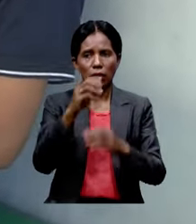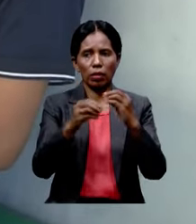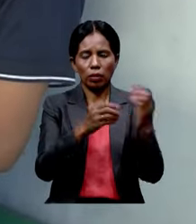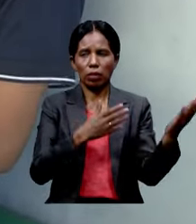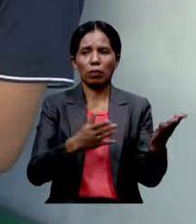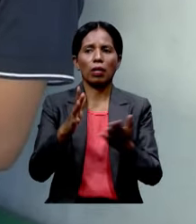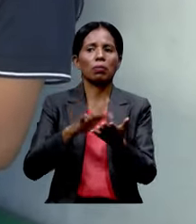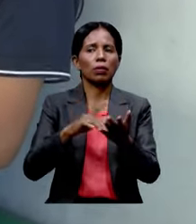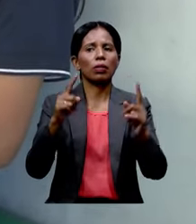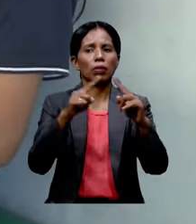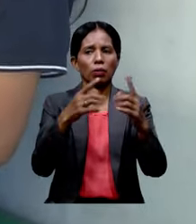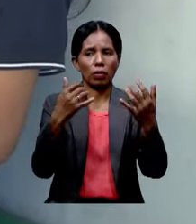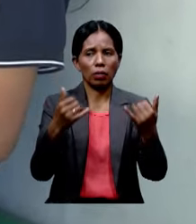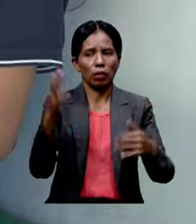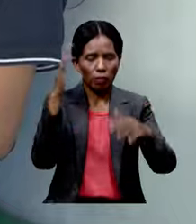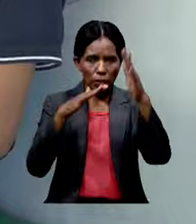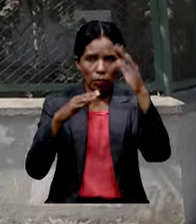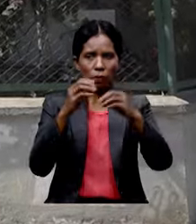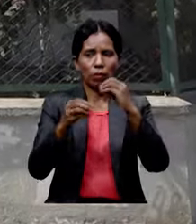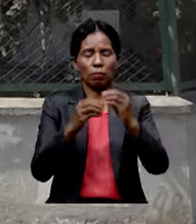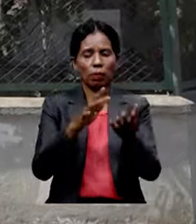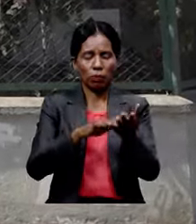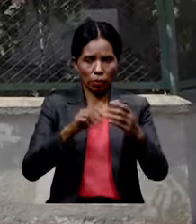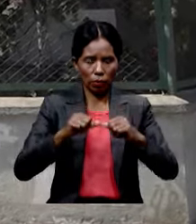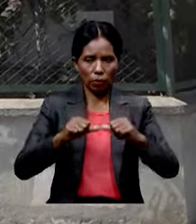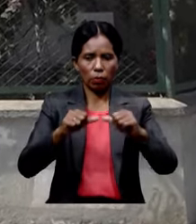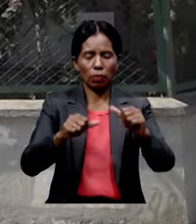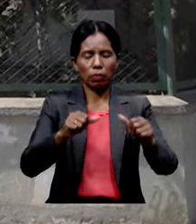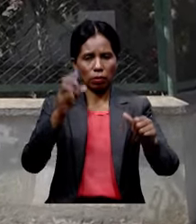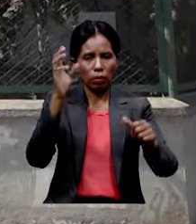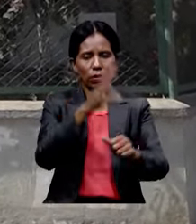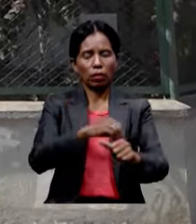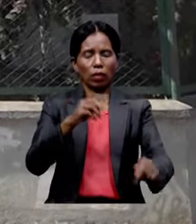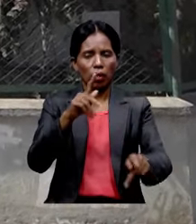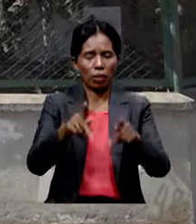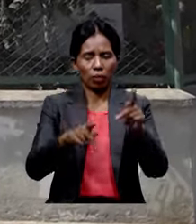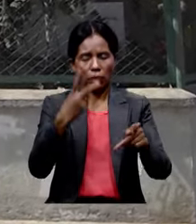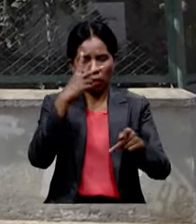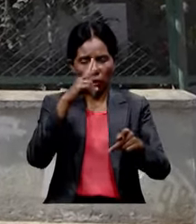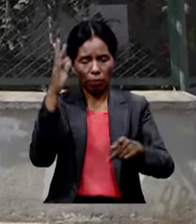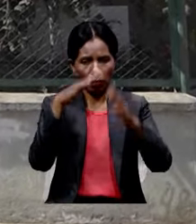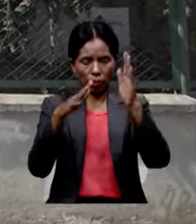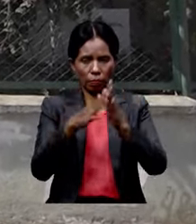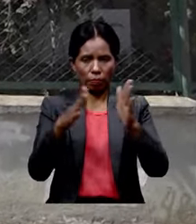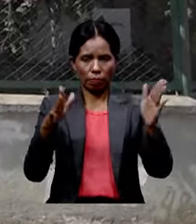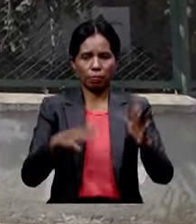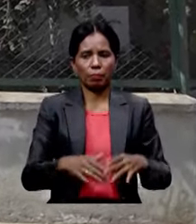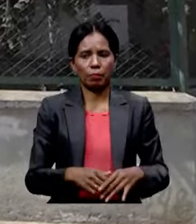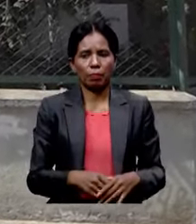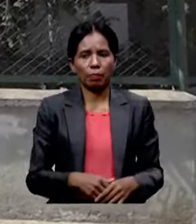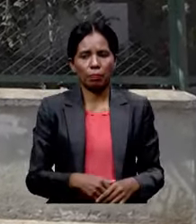Moro, mas be do agora problema com a ba e Moro continua sai preocupação público. Dilma Sujeti, Gina Lola, GMN.